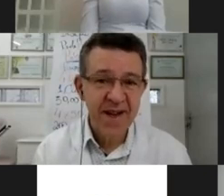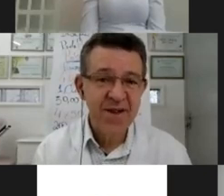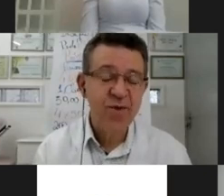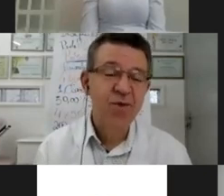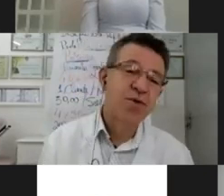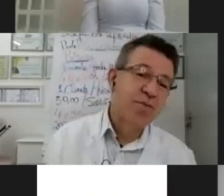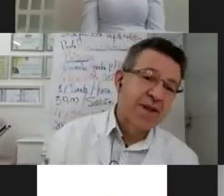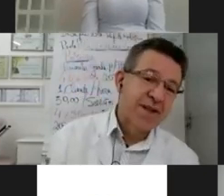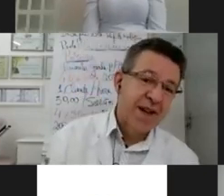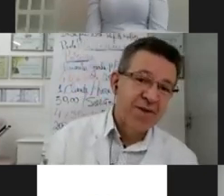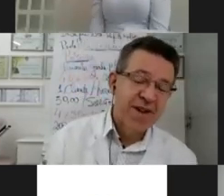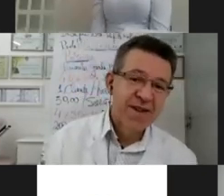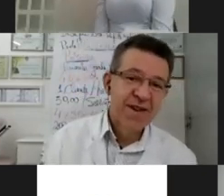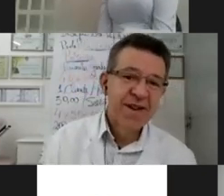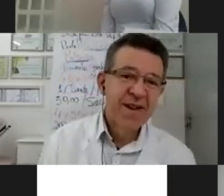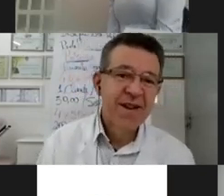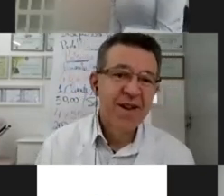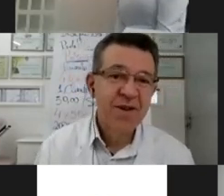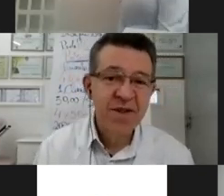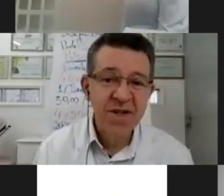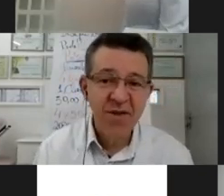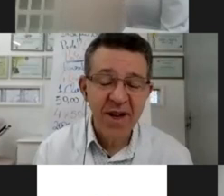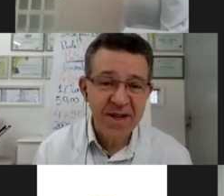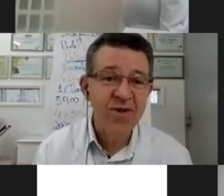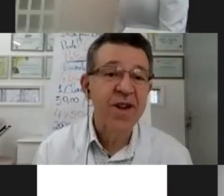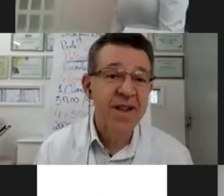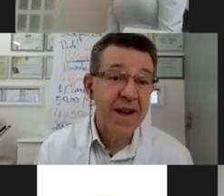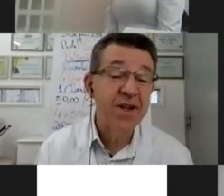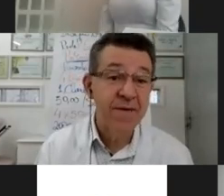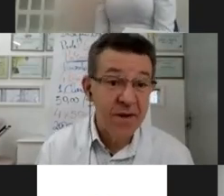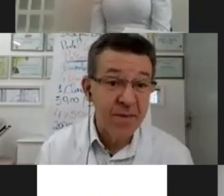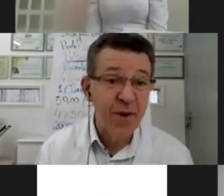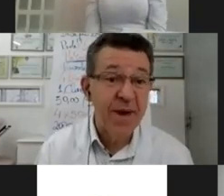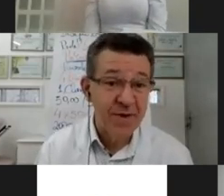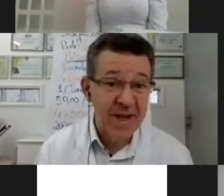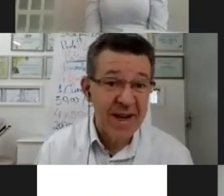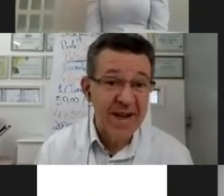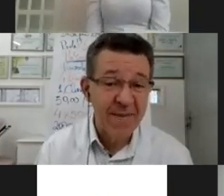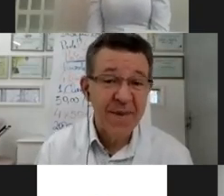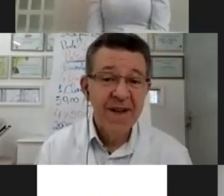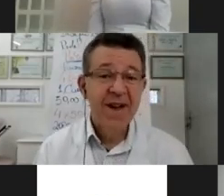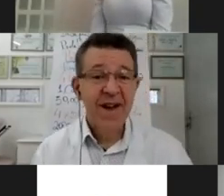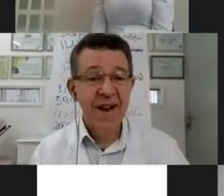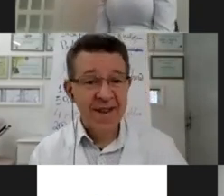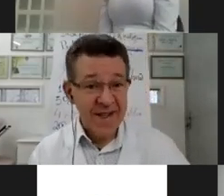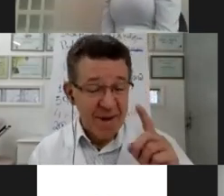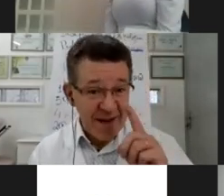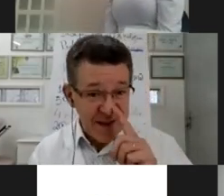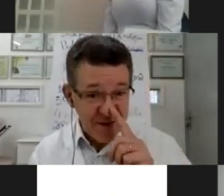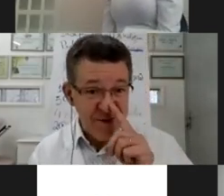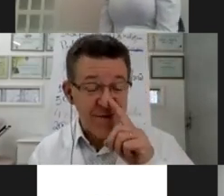Jucimeire, que ela é do curso passado, né? Acho sim. que vocês já conhecem a história dela, já viram o depoimento dela, sim. né? Ela